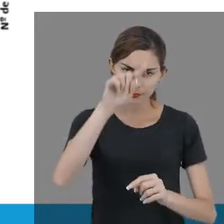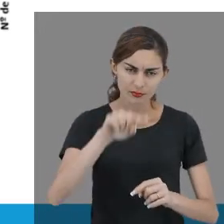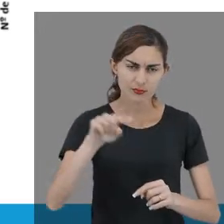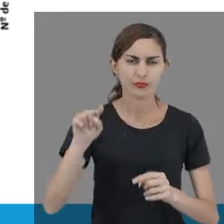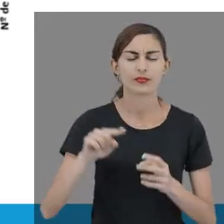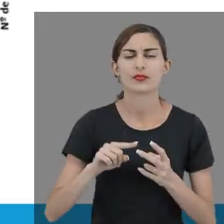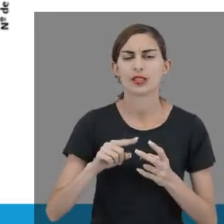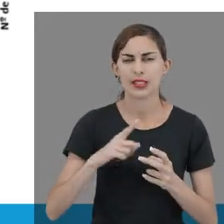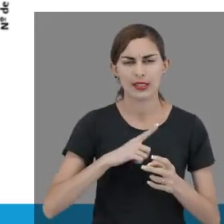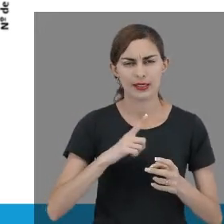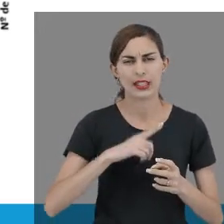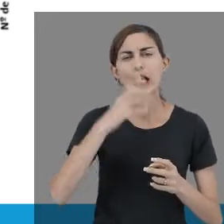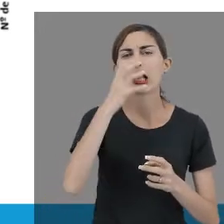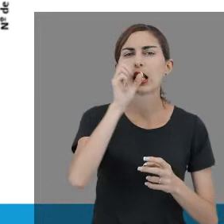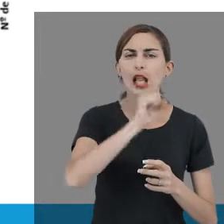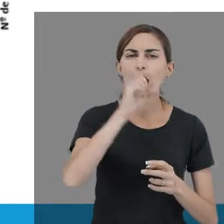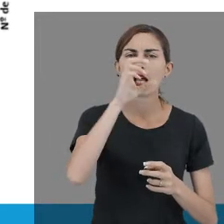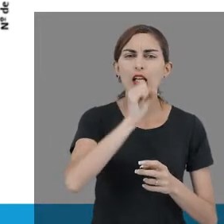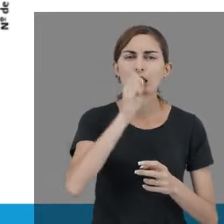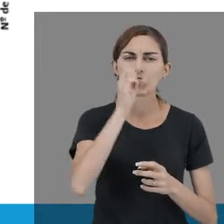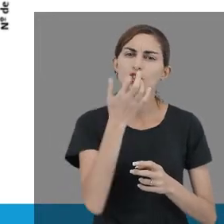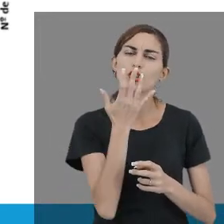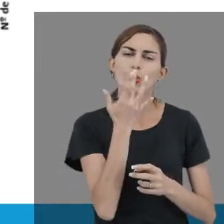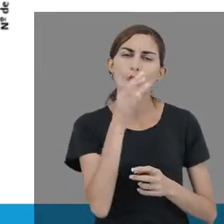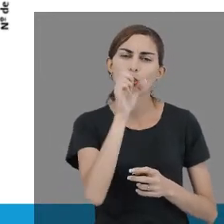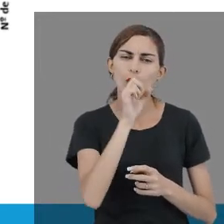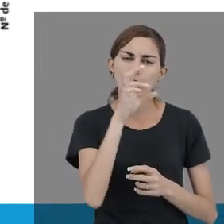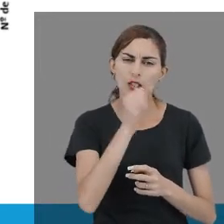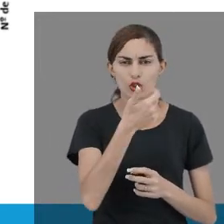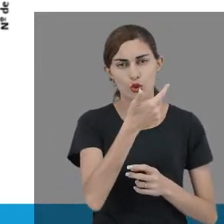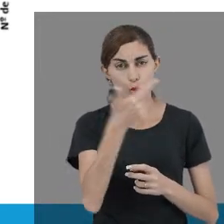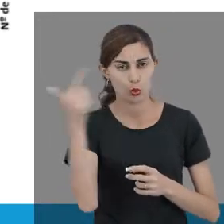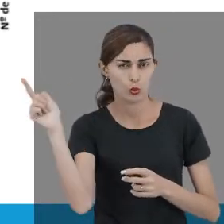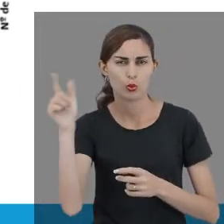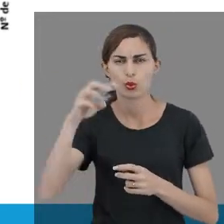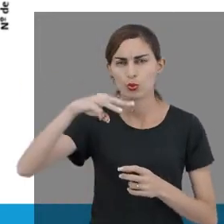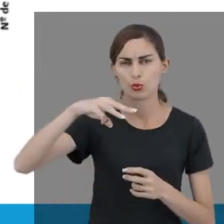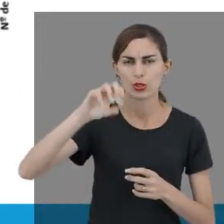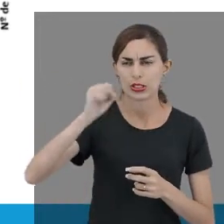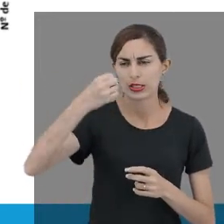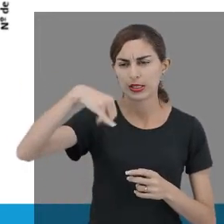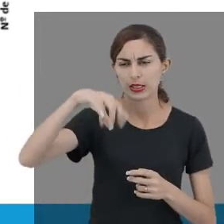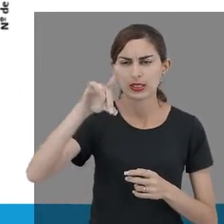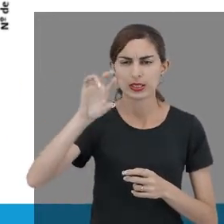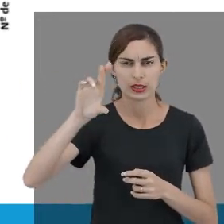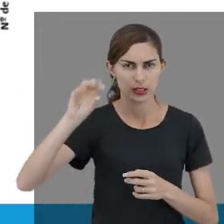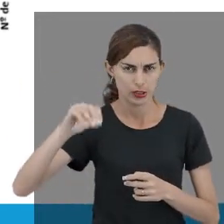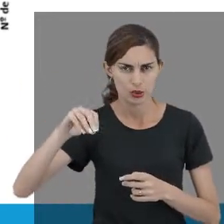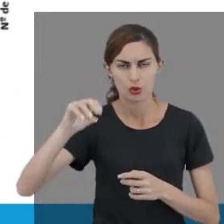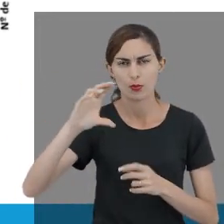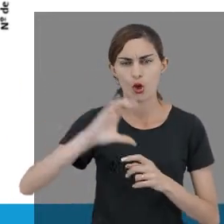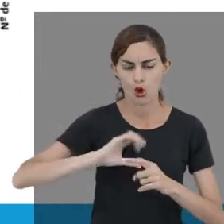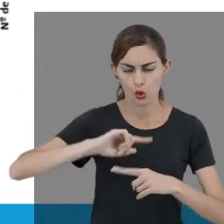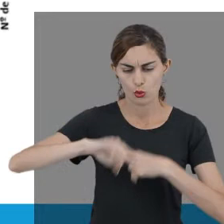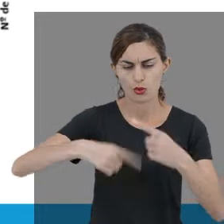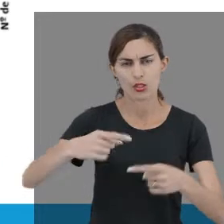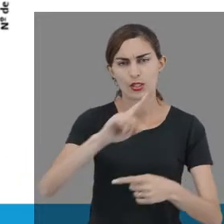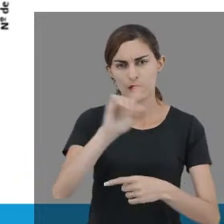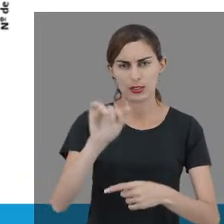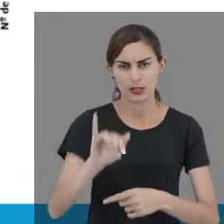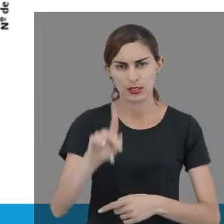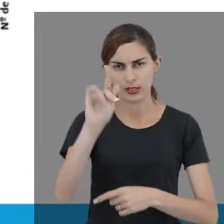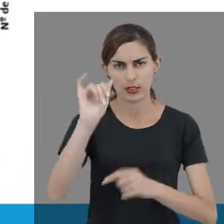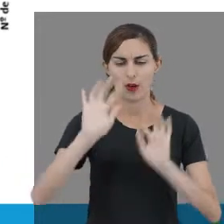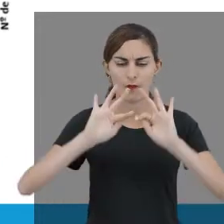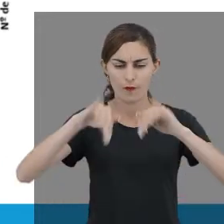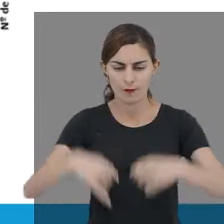Nós temos em laranja, usando outra escala, os casos do síndrome congênita da Zika, que tiveram um pico já no final de